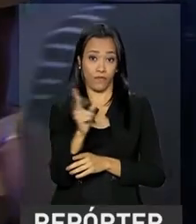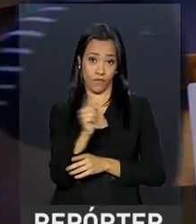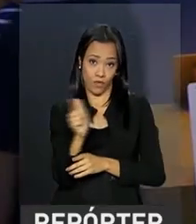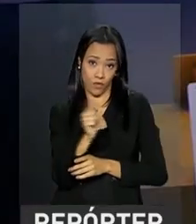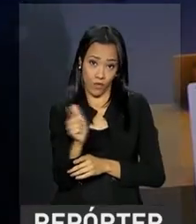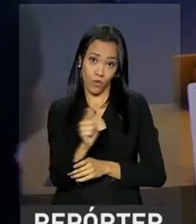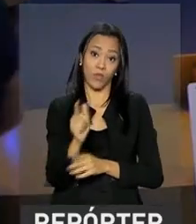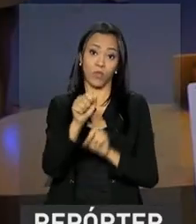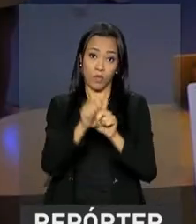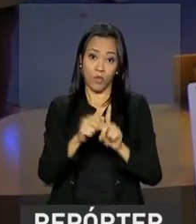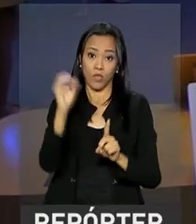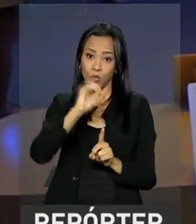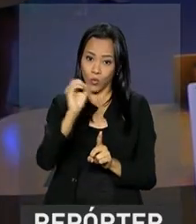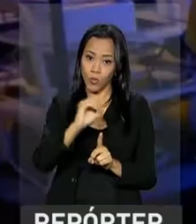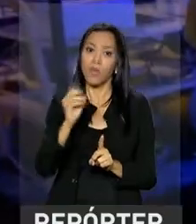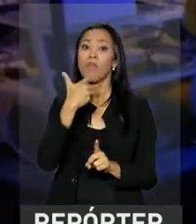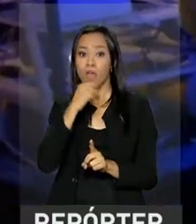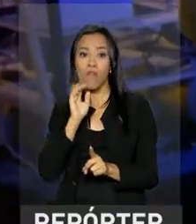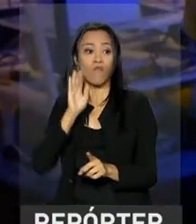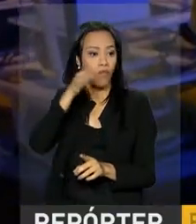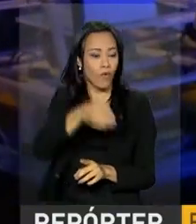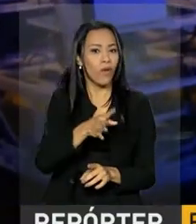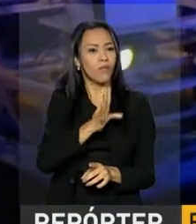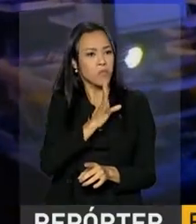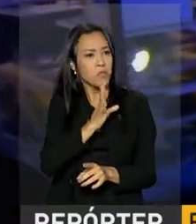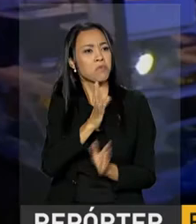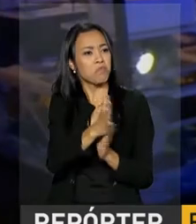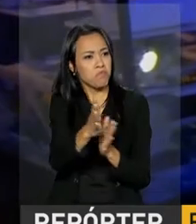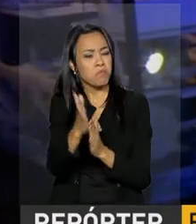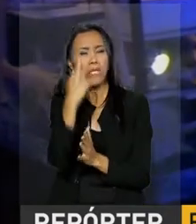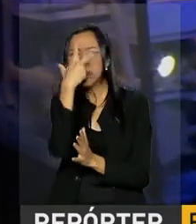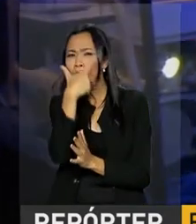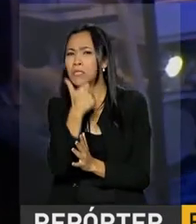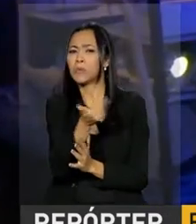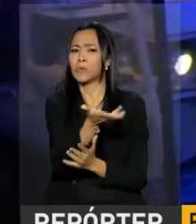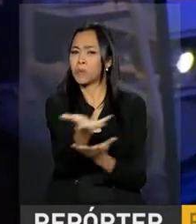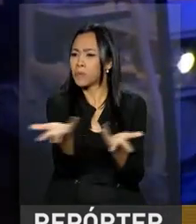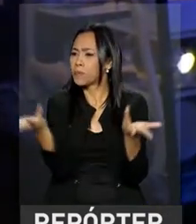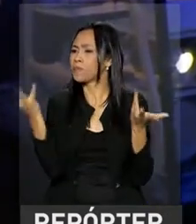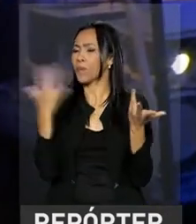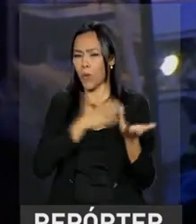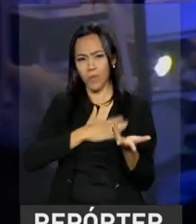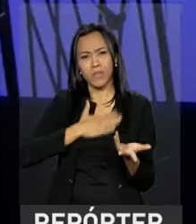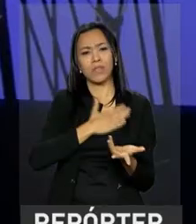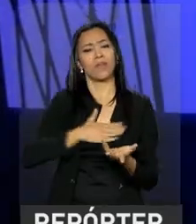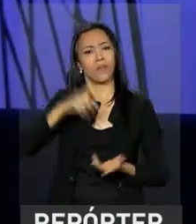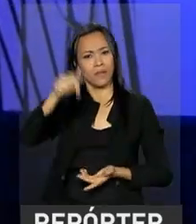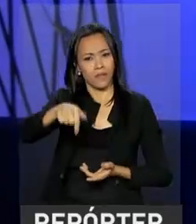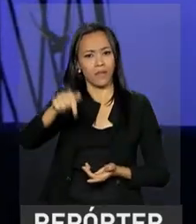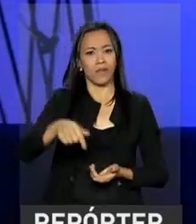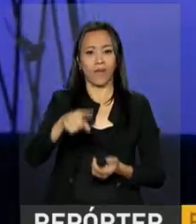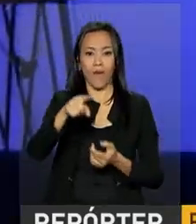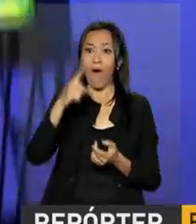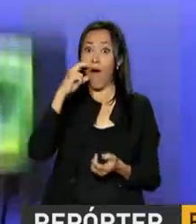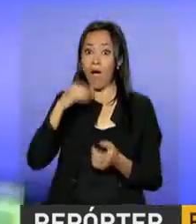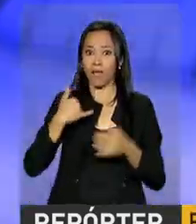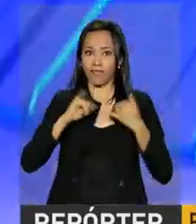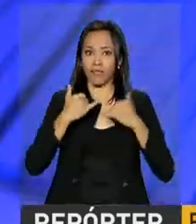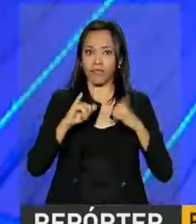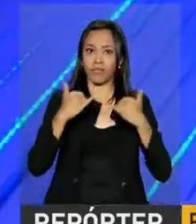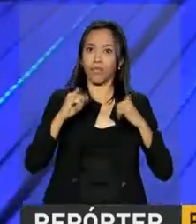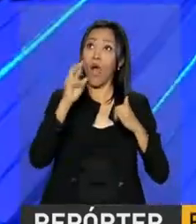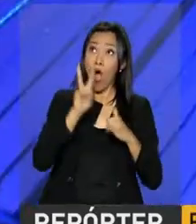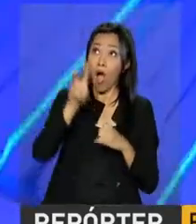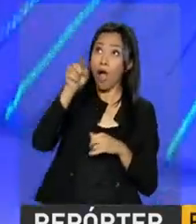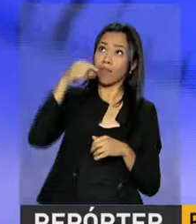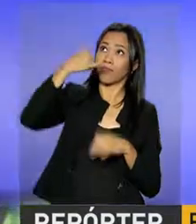quem já foi conhecer, aprovou. Linda, tá? Magnífica. Gostei muito. Olha só quanta energia eu gero,